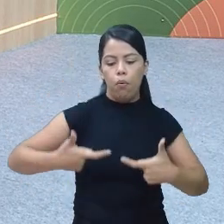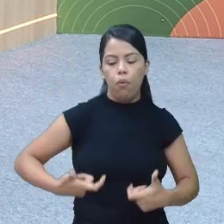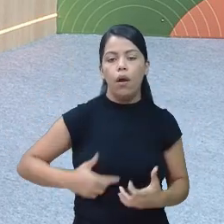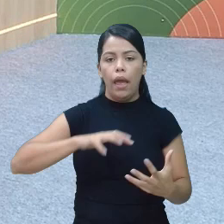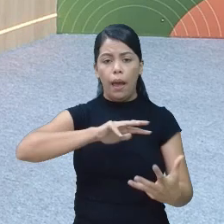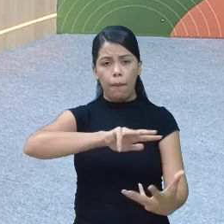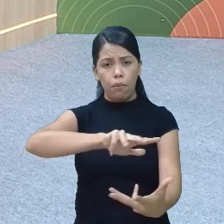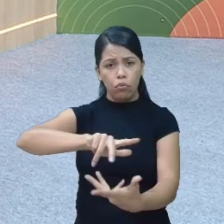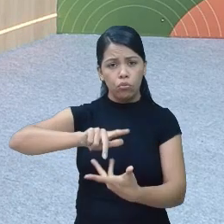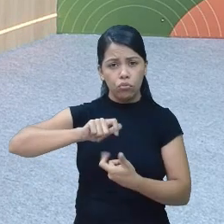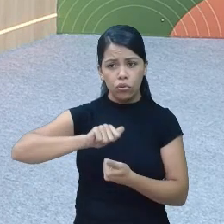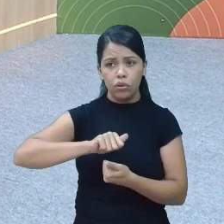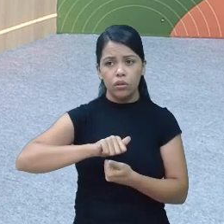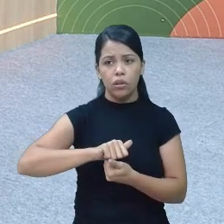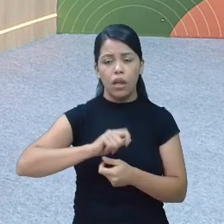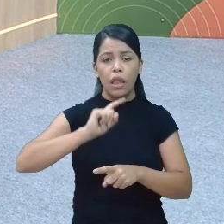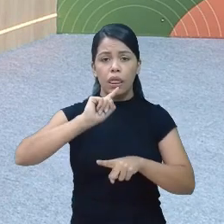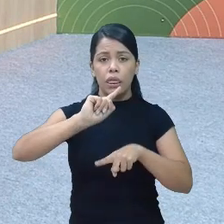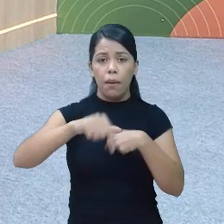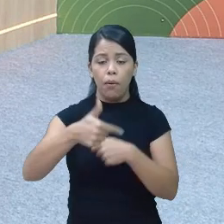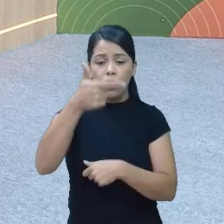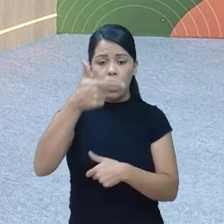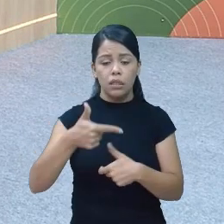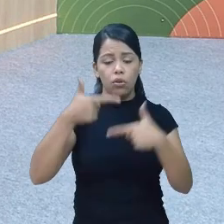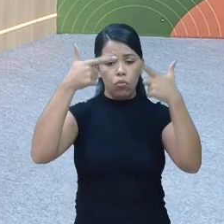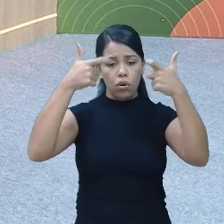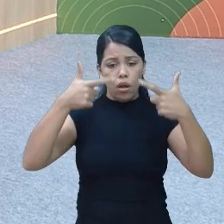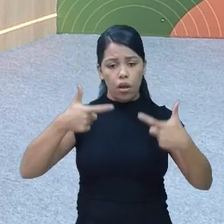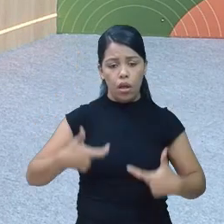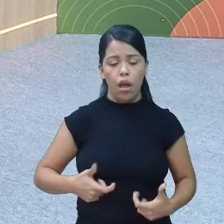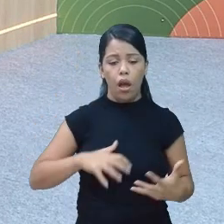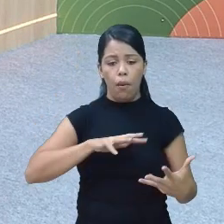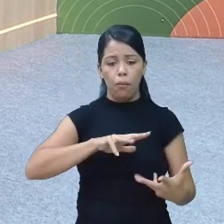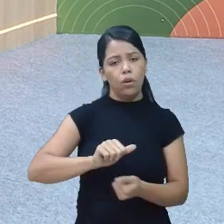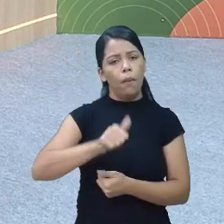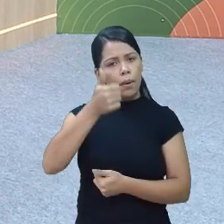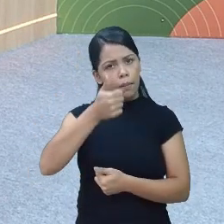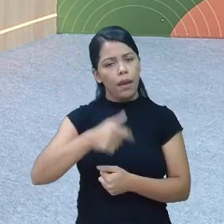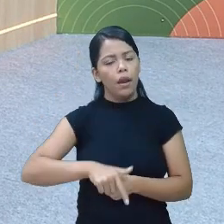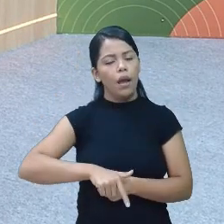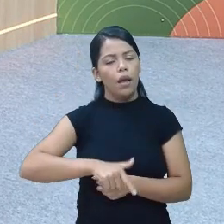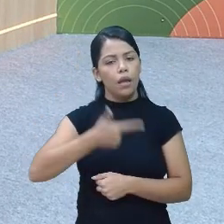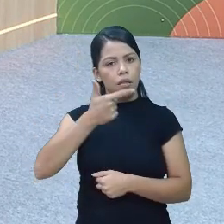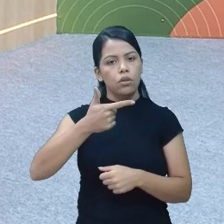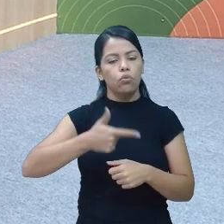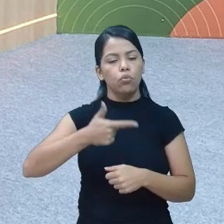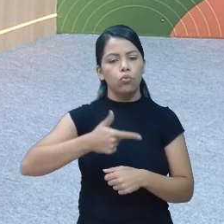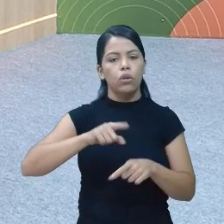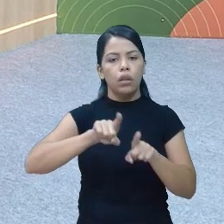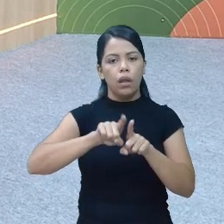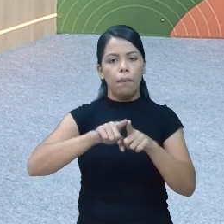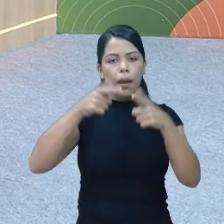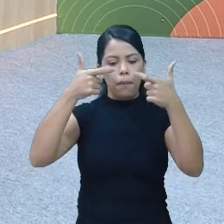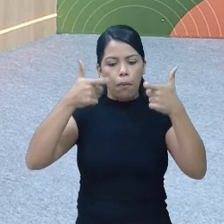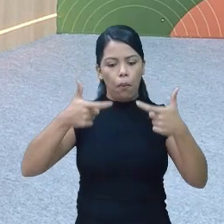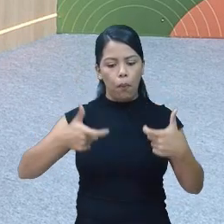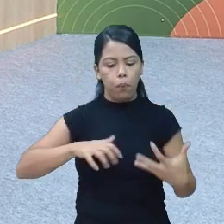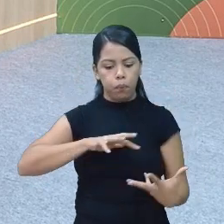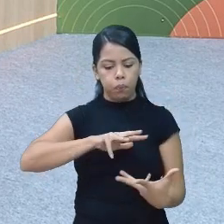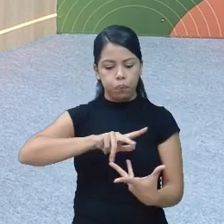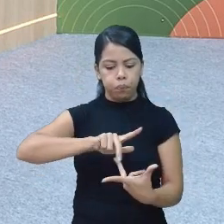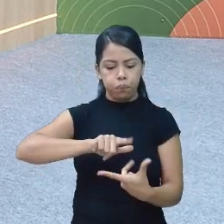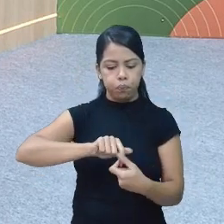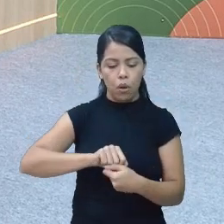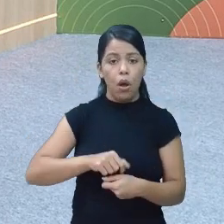porque depois da Segunda Guerra, no caso aqui, Primeira e Segunda Guerra, melhor dizendo, a população mundial cresceu tanto. Se a gente